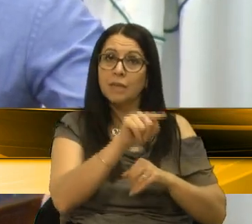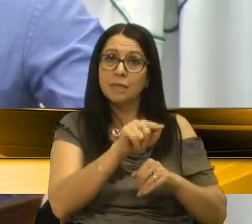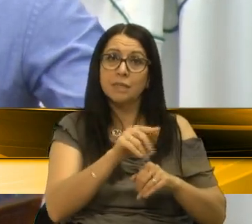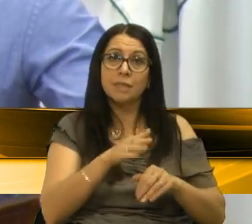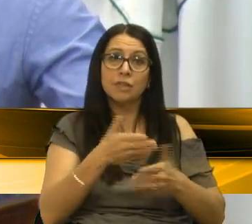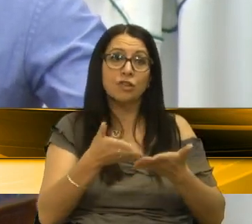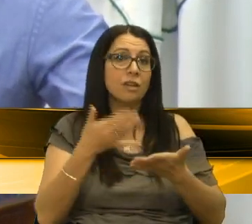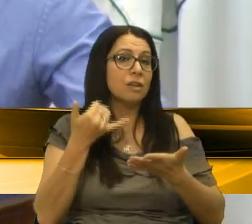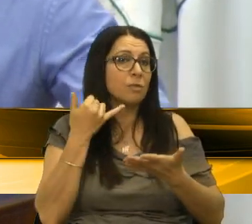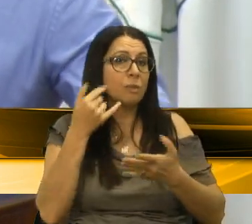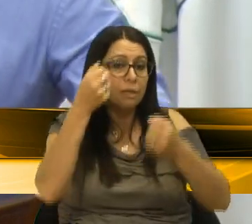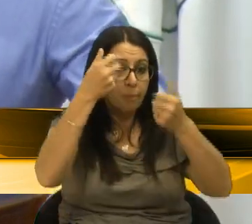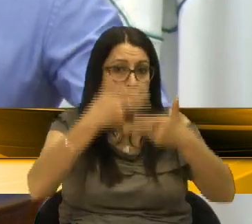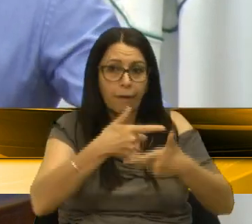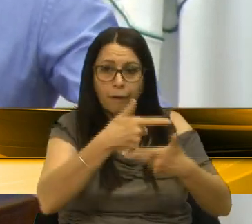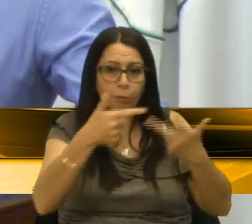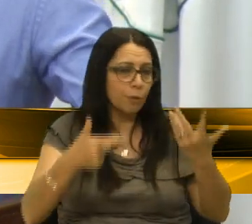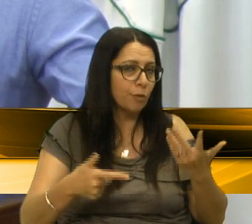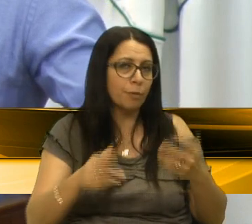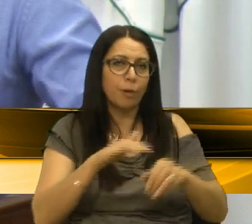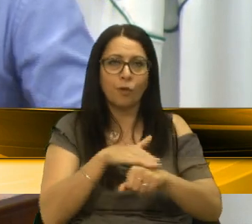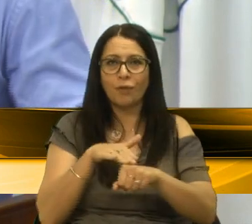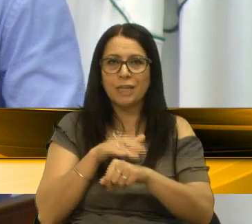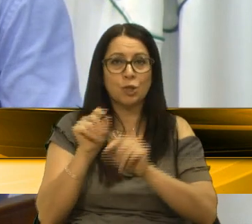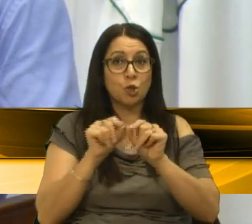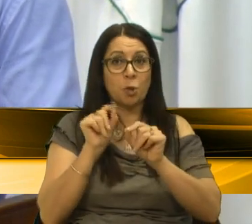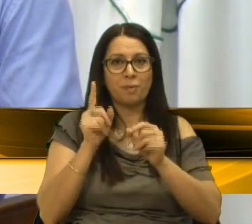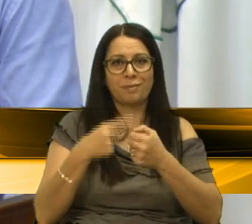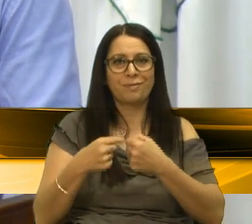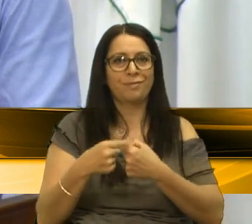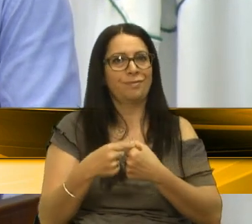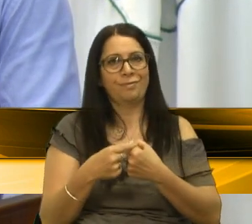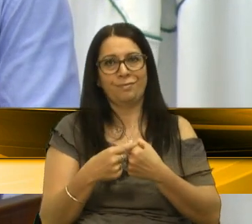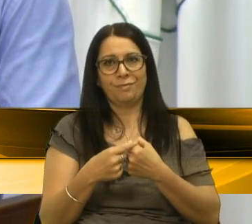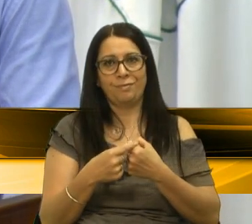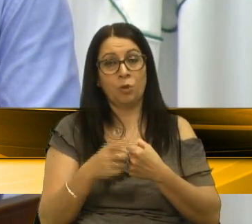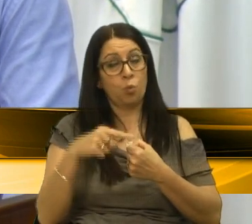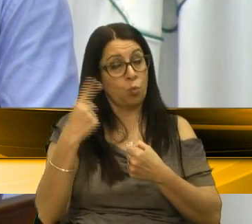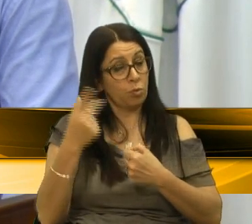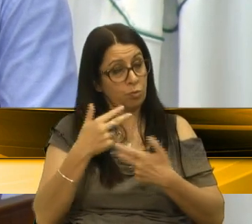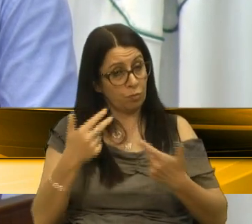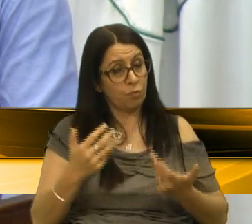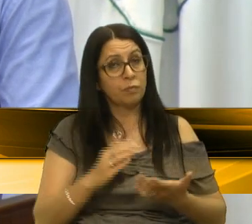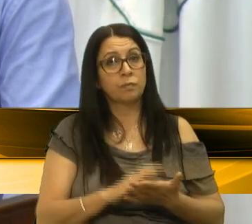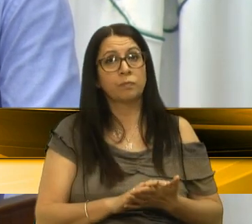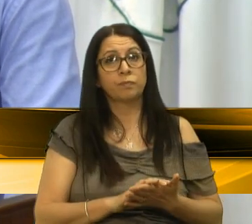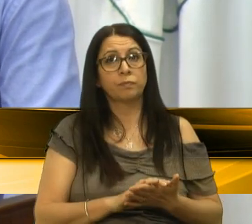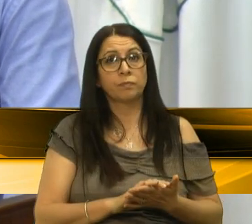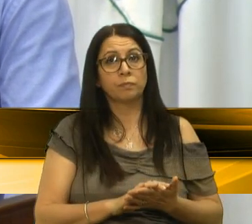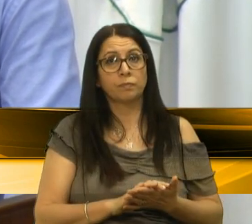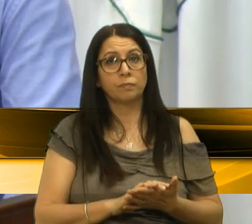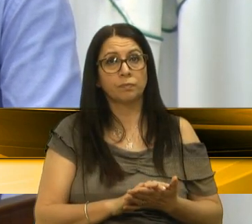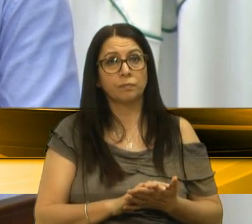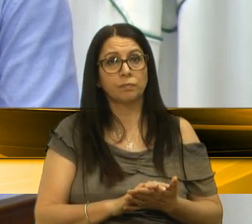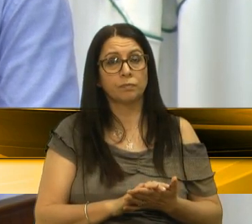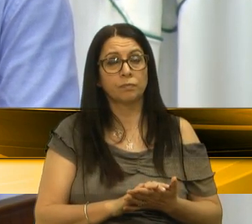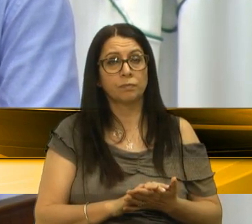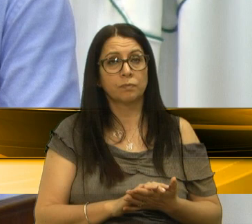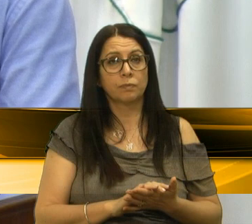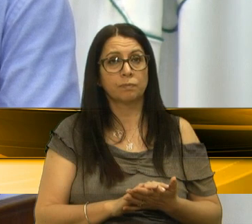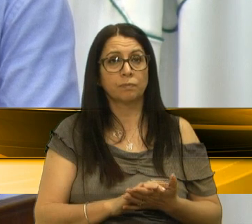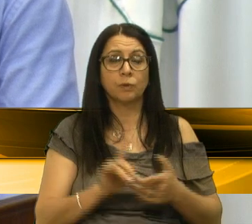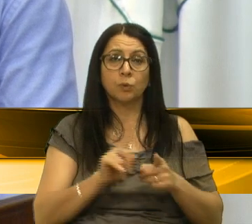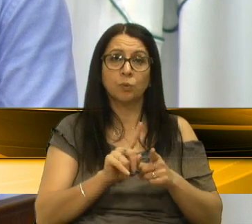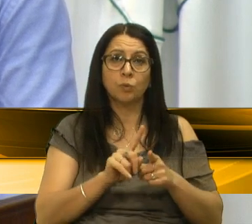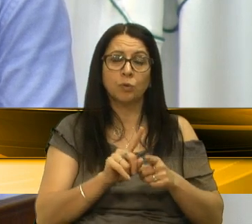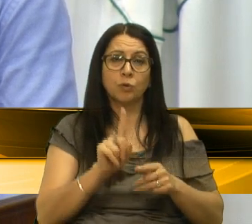as justificativas e para conversar sobre a cidade. Outra menção que eu faço é quando os